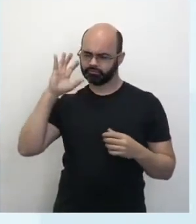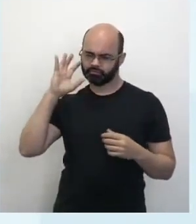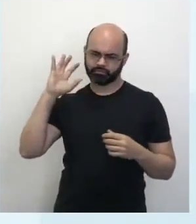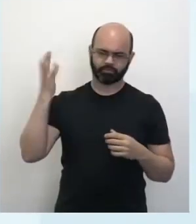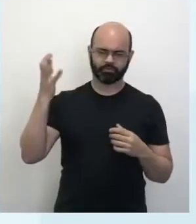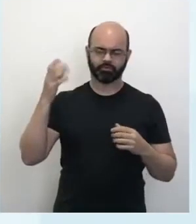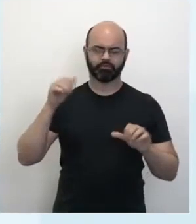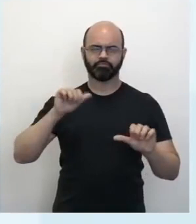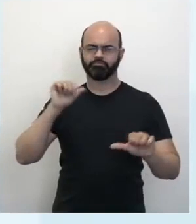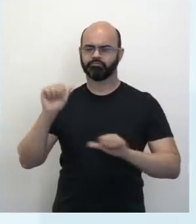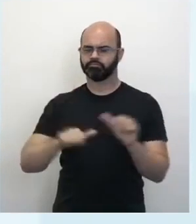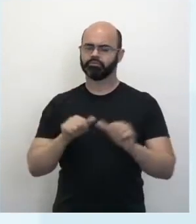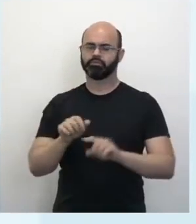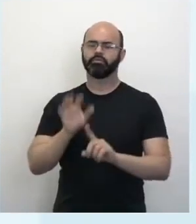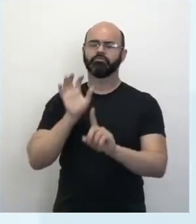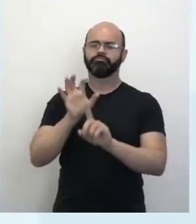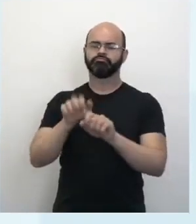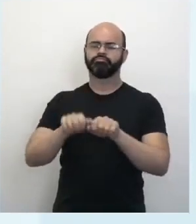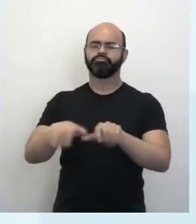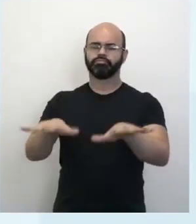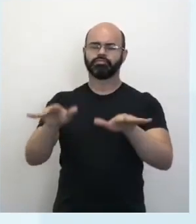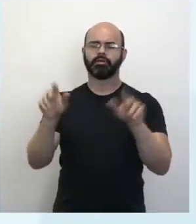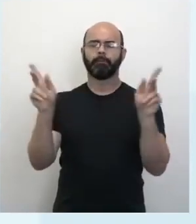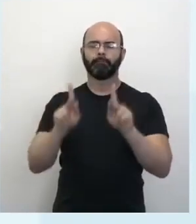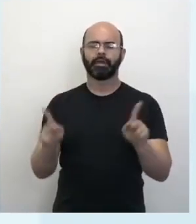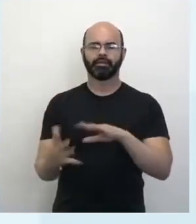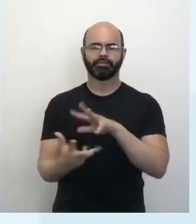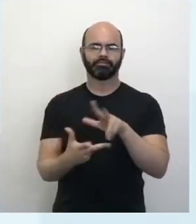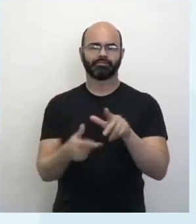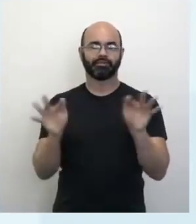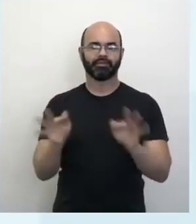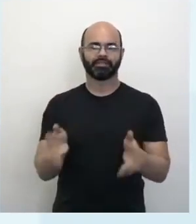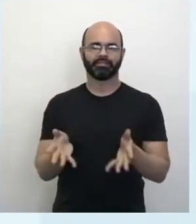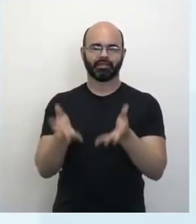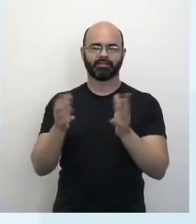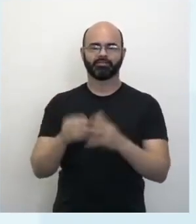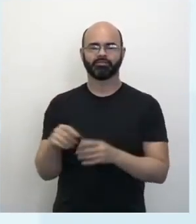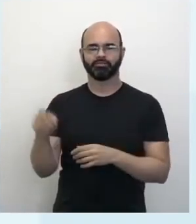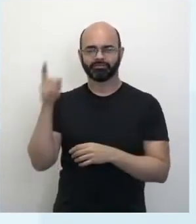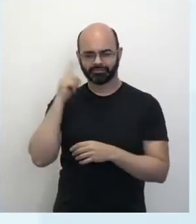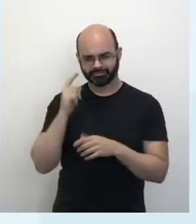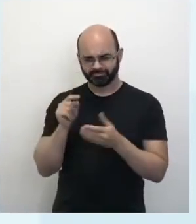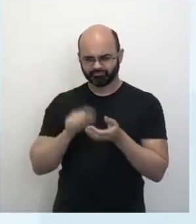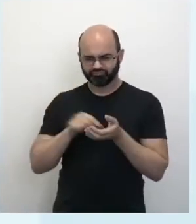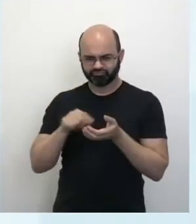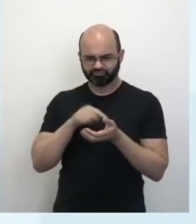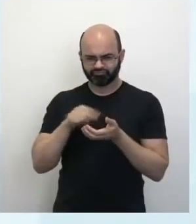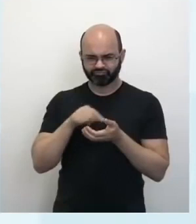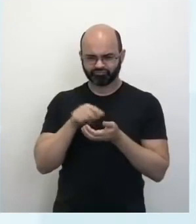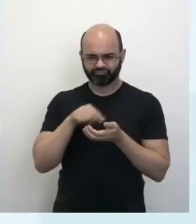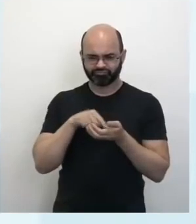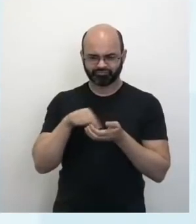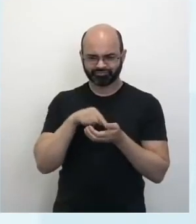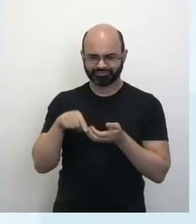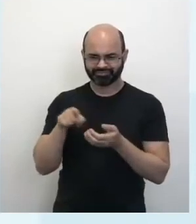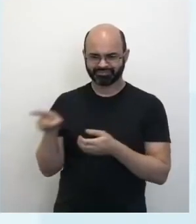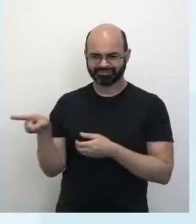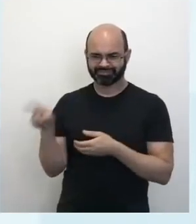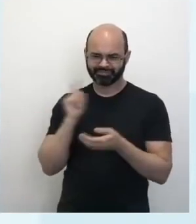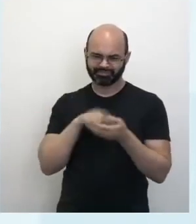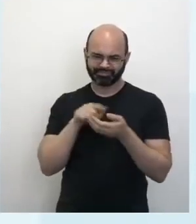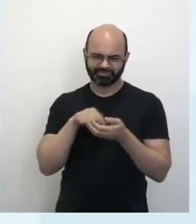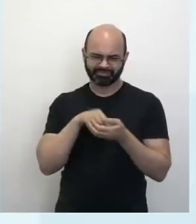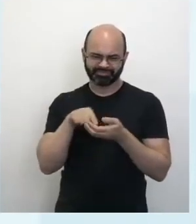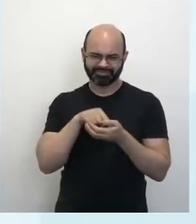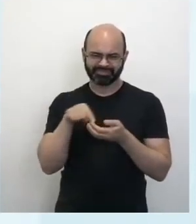onda de felicidade e paz no mundo. Terceiro quadro, tec-tic, tec-tic, tic-tec. Ela está digitando ali, mandando